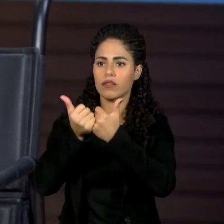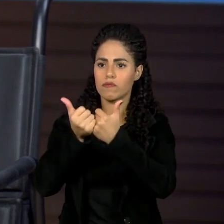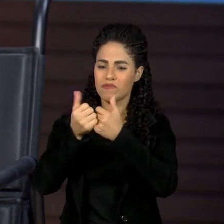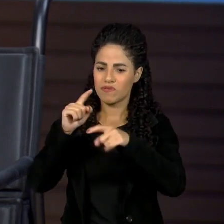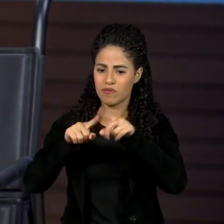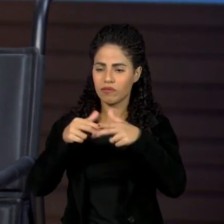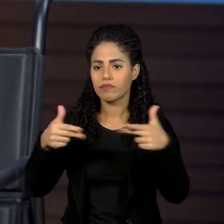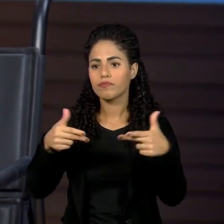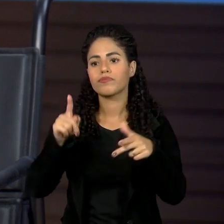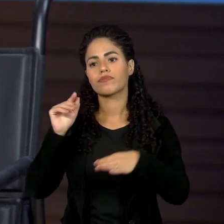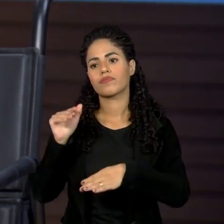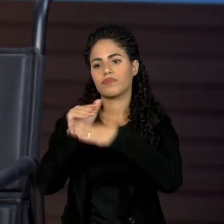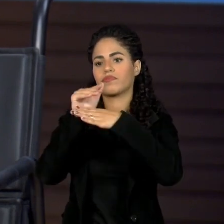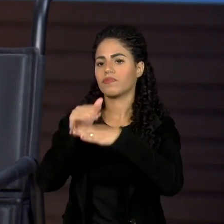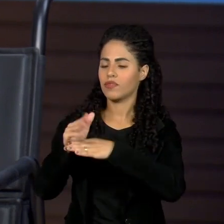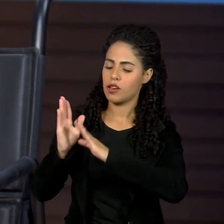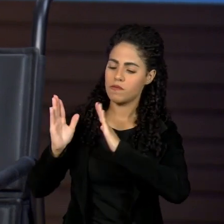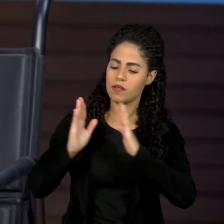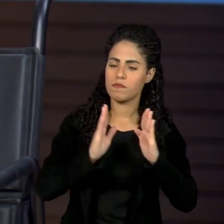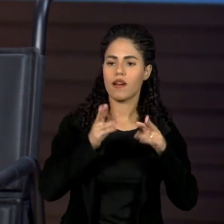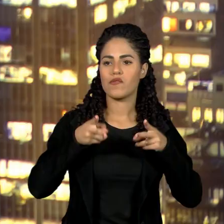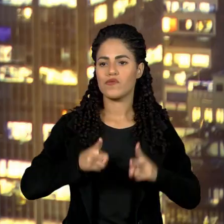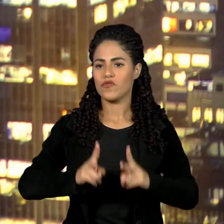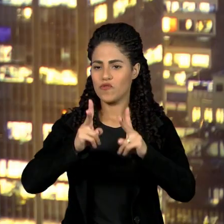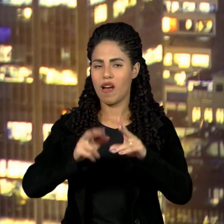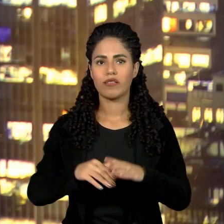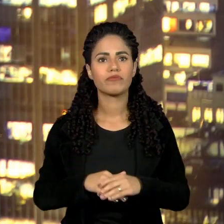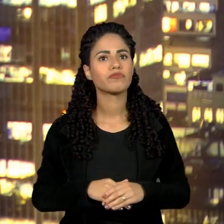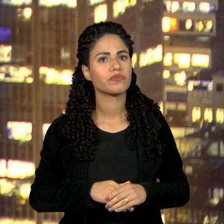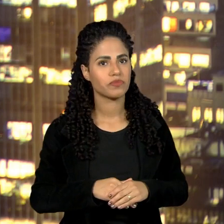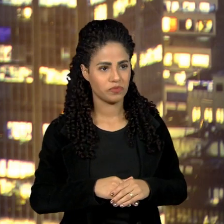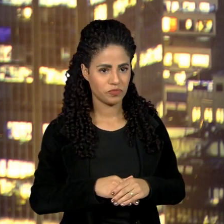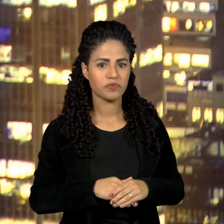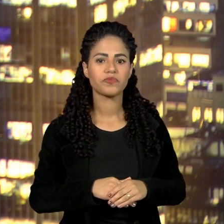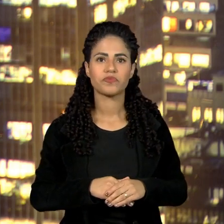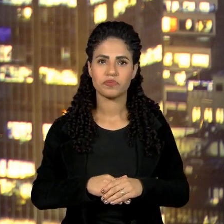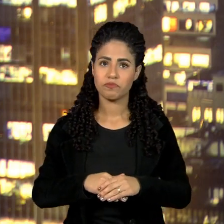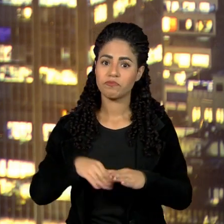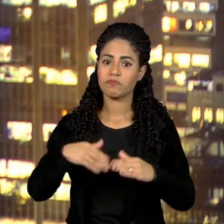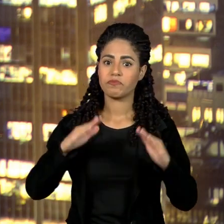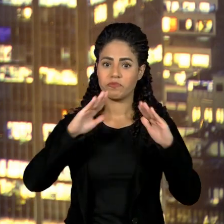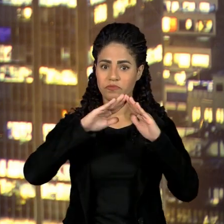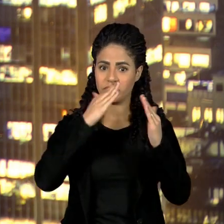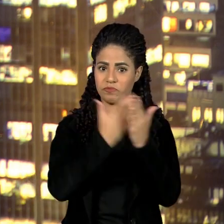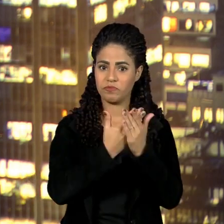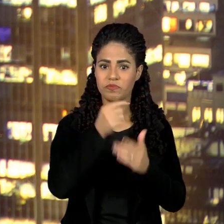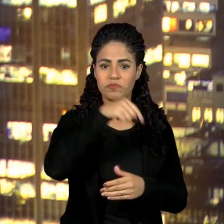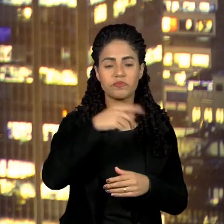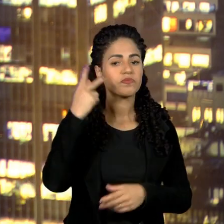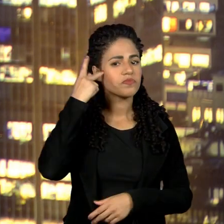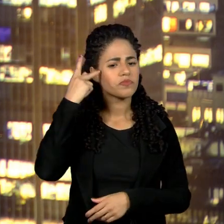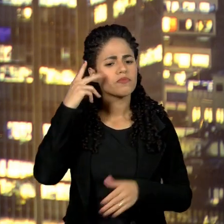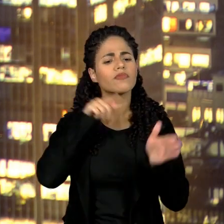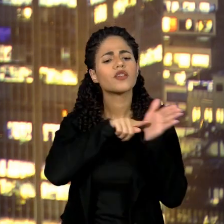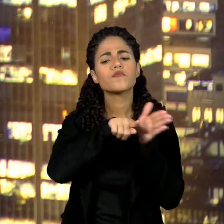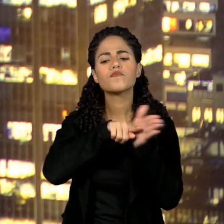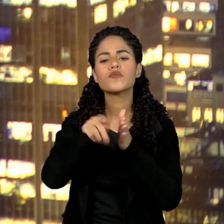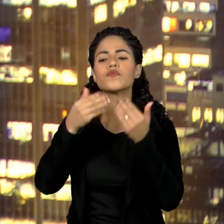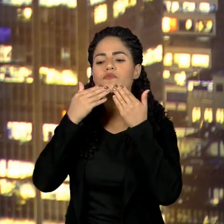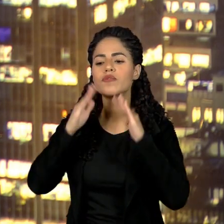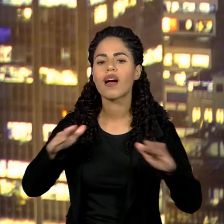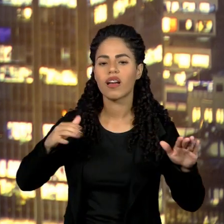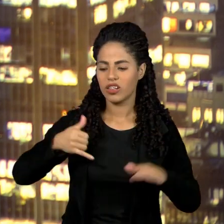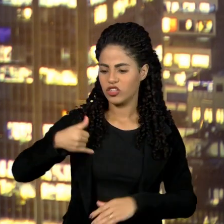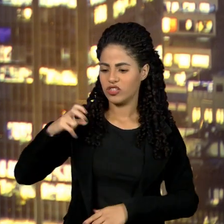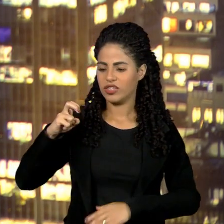vem também para ajudar nesse processo de manutenção. Olha, nós fomos até uma escola aqui de São Paulo e perguntamos para as crianças de